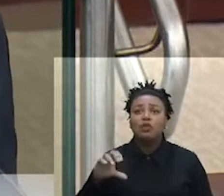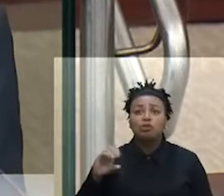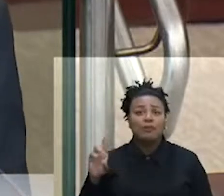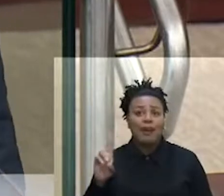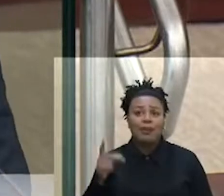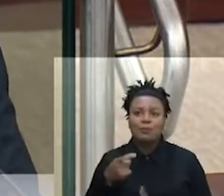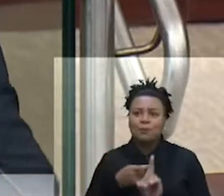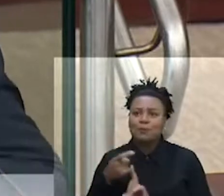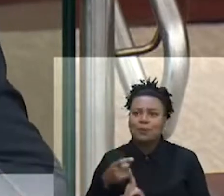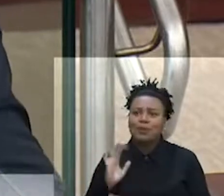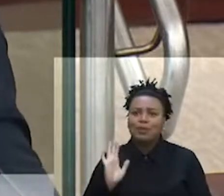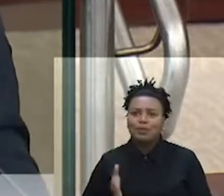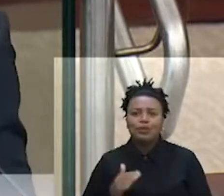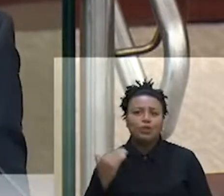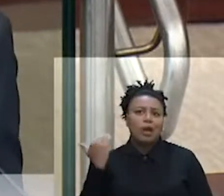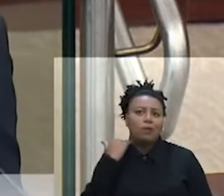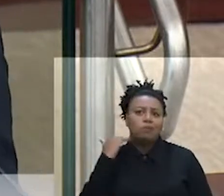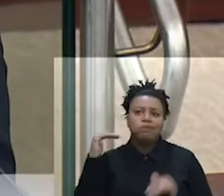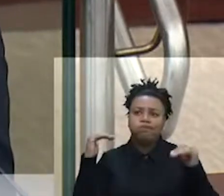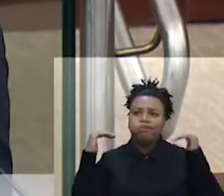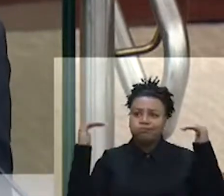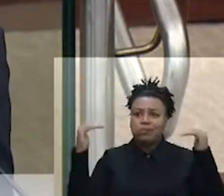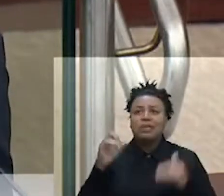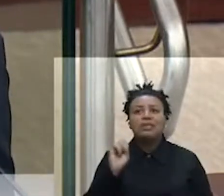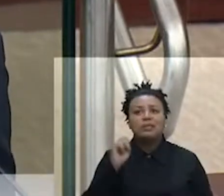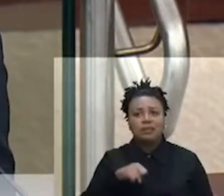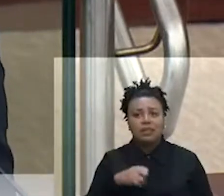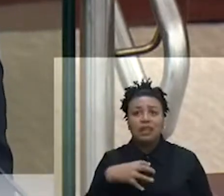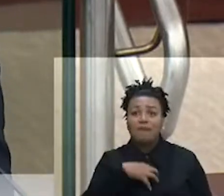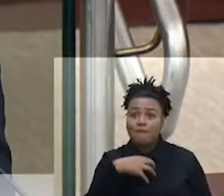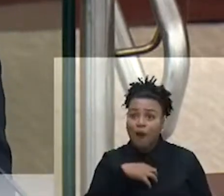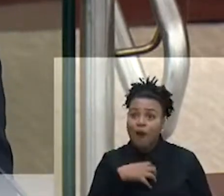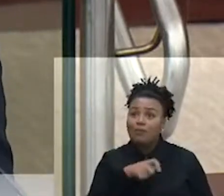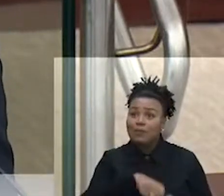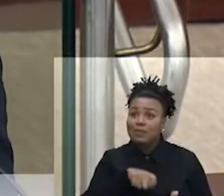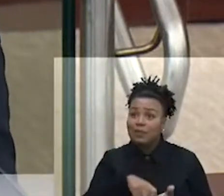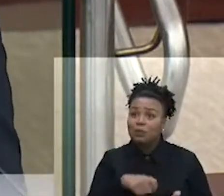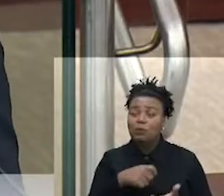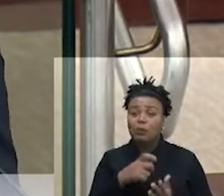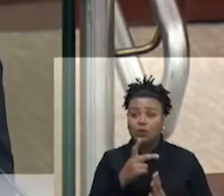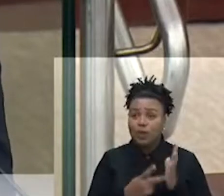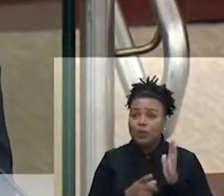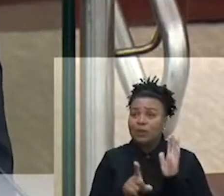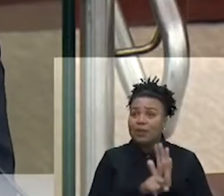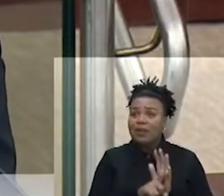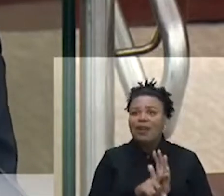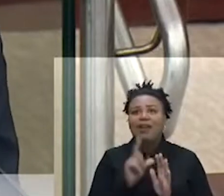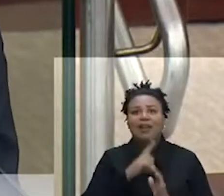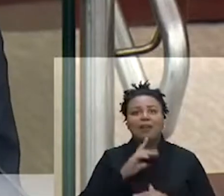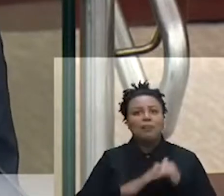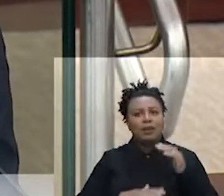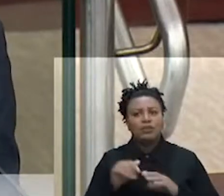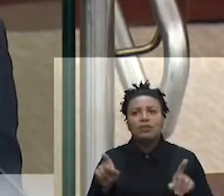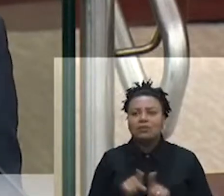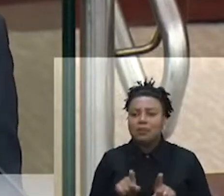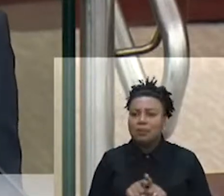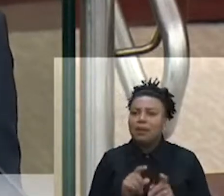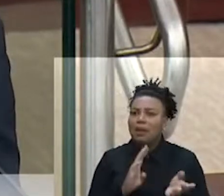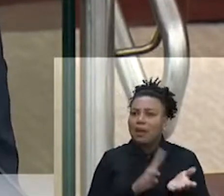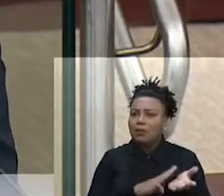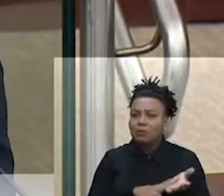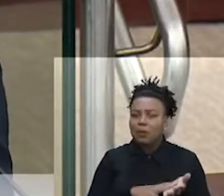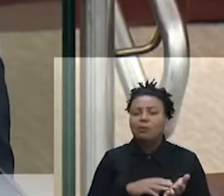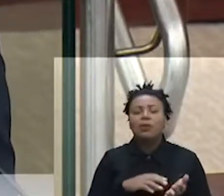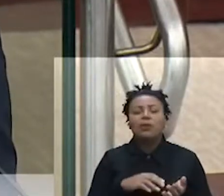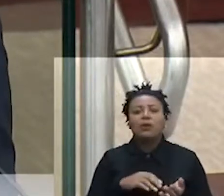mês. Já um desembargador, porque sim, na forma como está redigido o projeto, ele se aplica também aos membros.